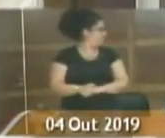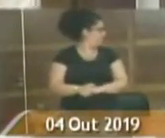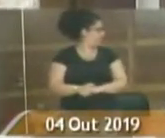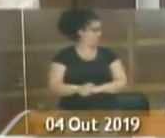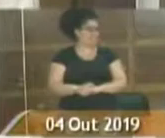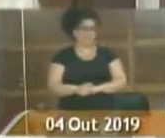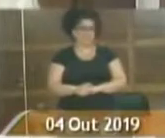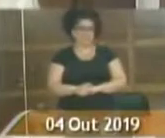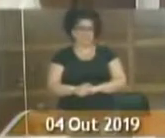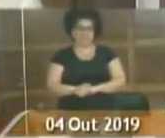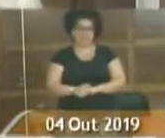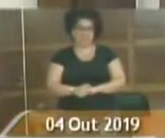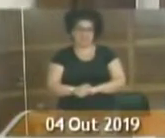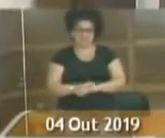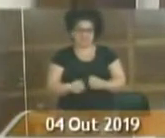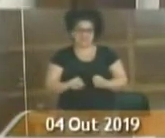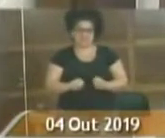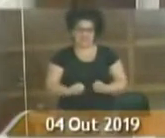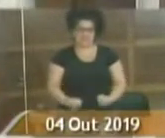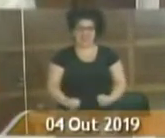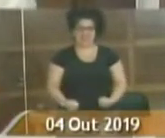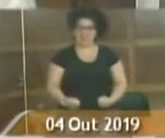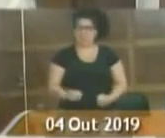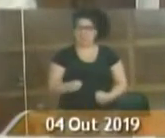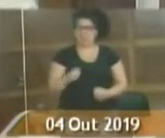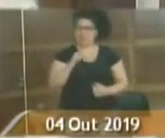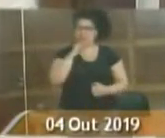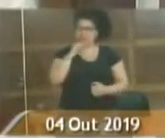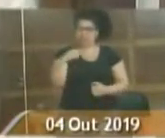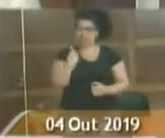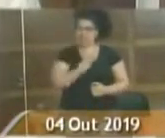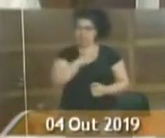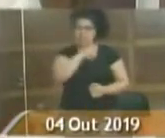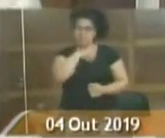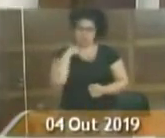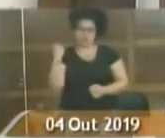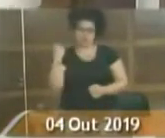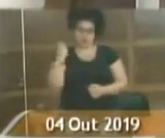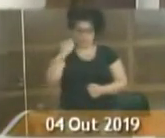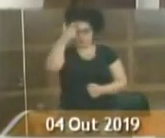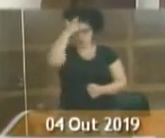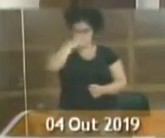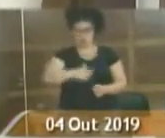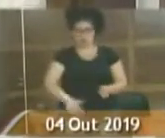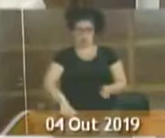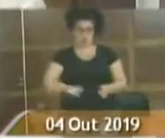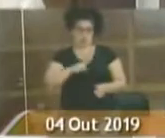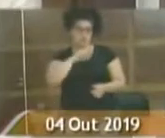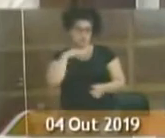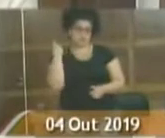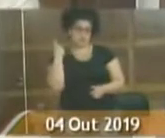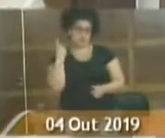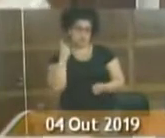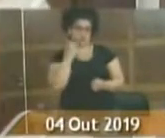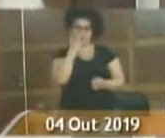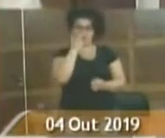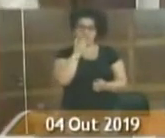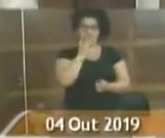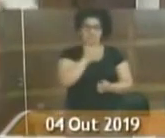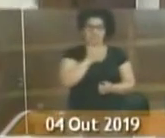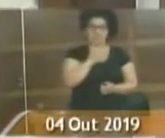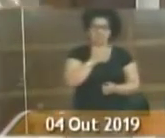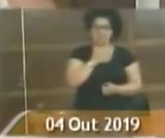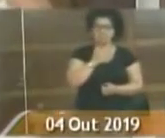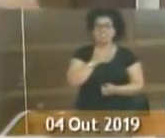gente morre, tá? A gente morreu, mas o nosso corpo, mesmo lá mortinho, vai começar a eliminar a